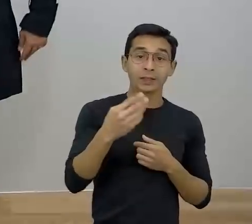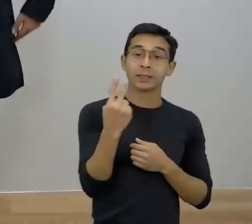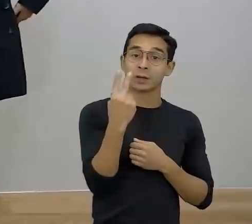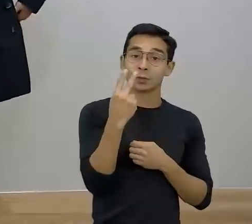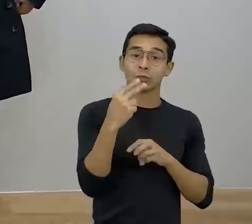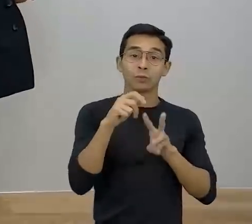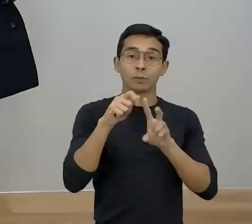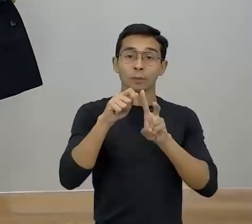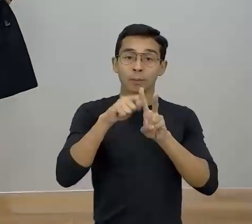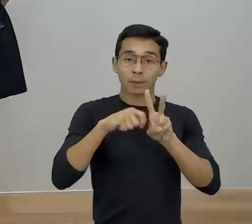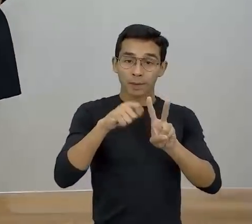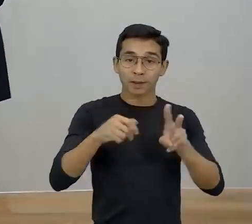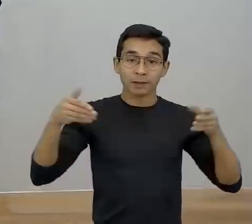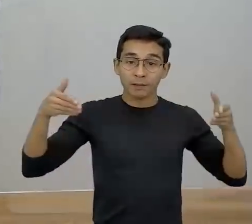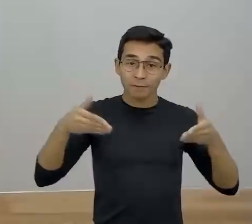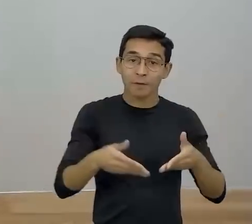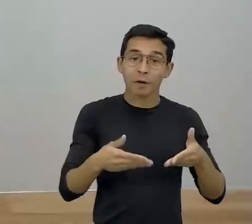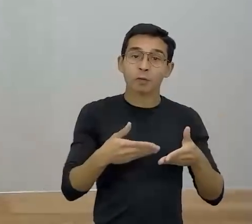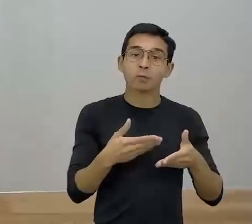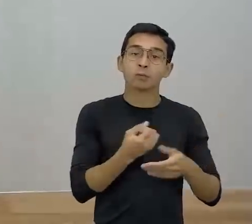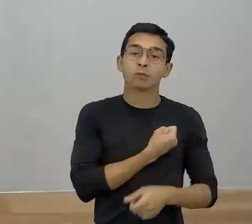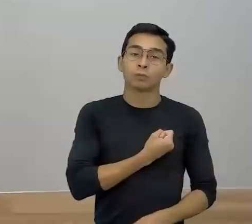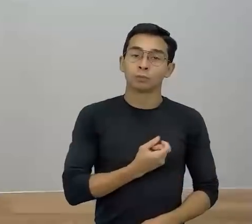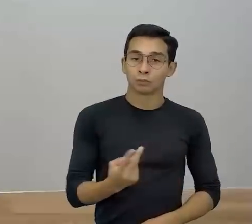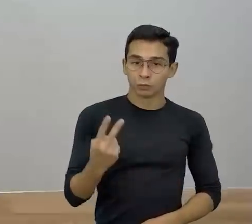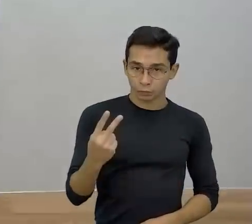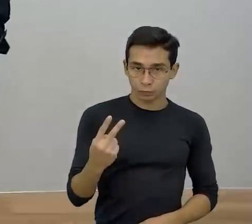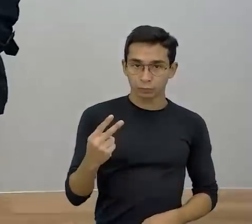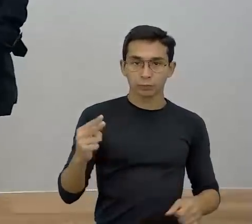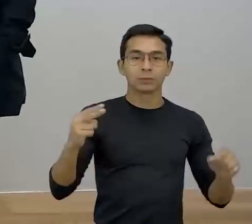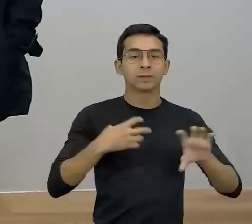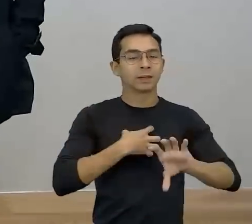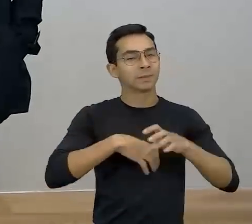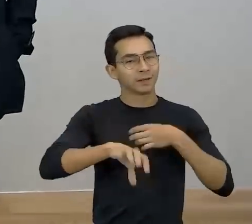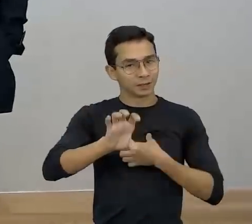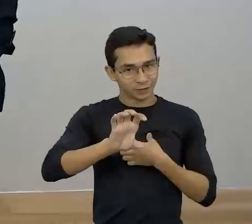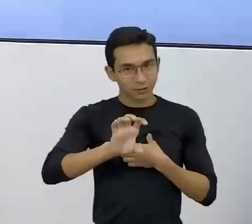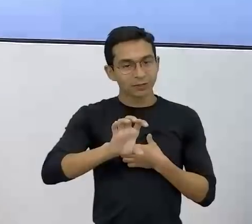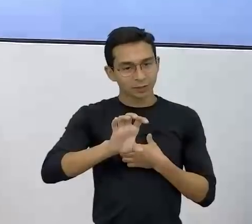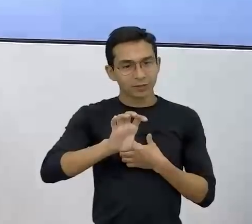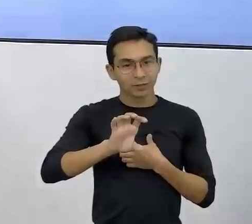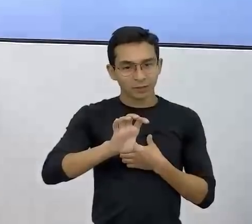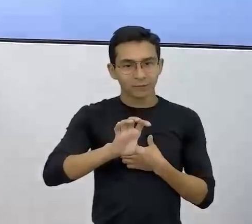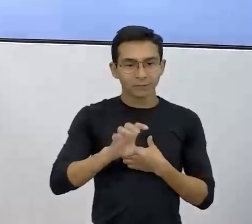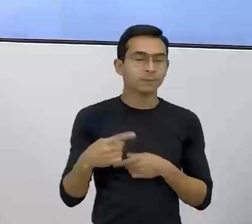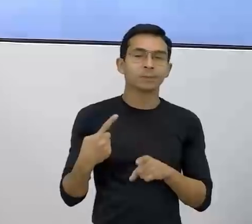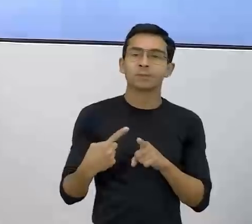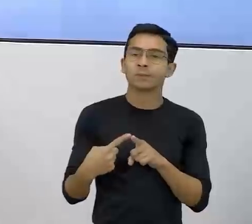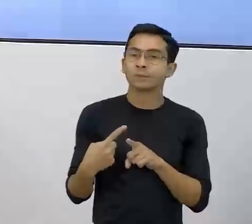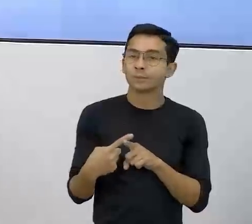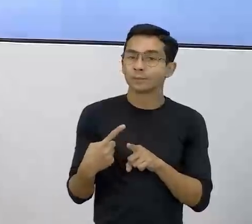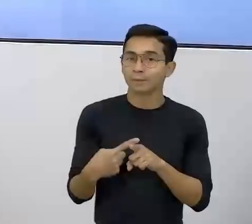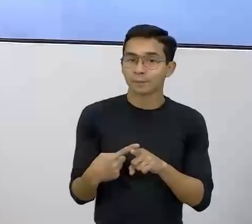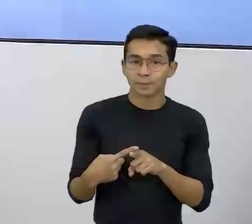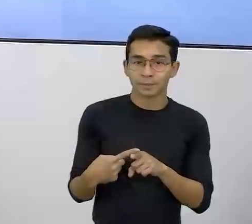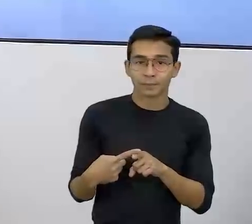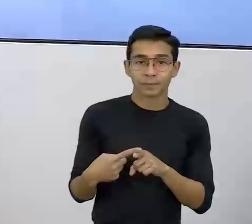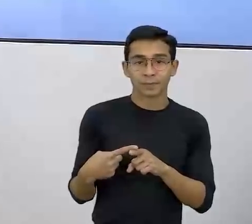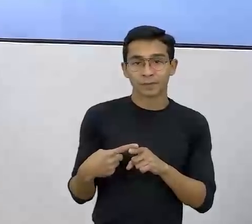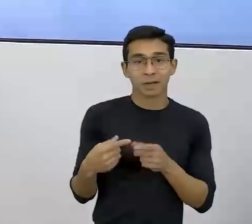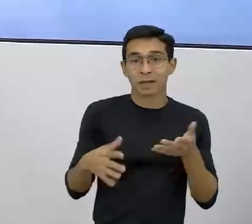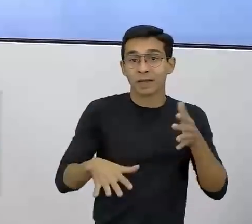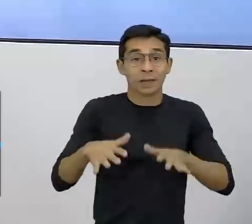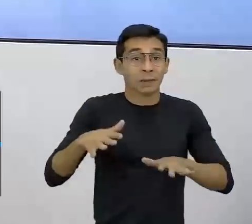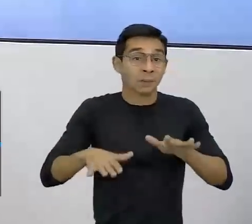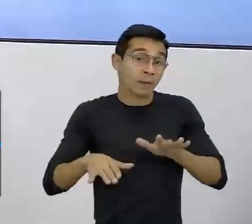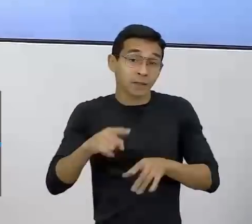está com foco principal na empatia. Por que eu falo teoricamente? O pessoal vai falar, ué, por que tá falando teoricamente? Porque depende de como o material chegou